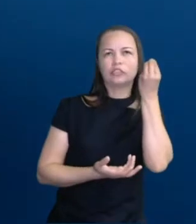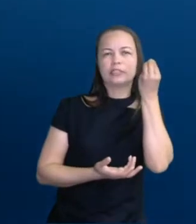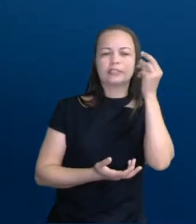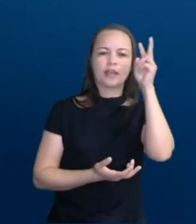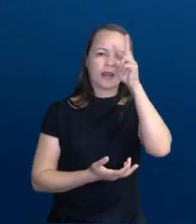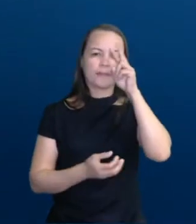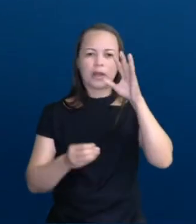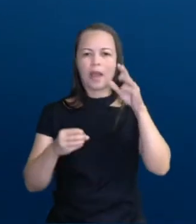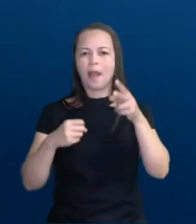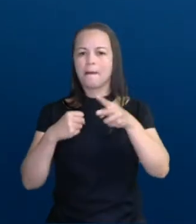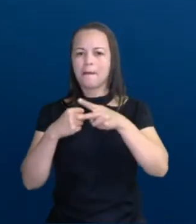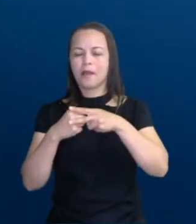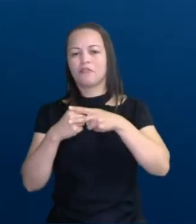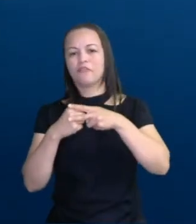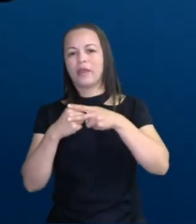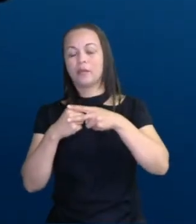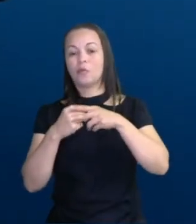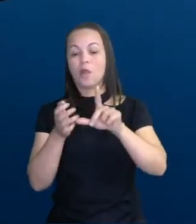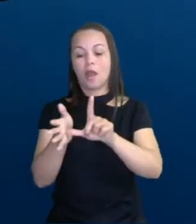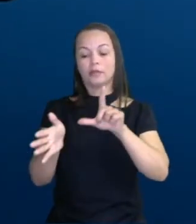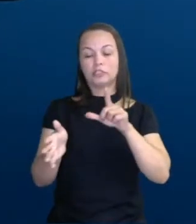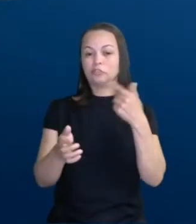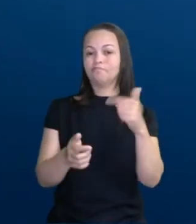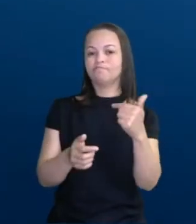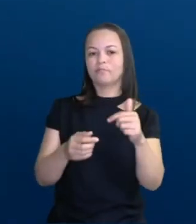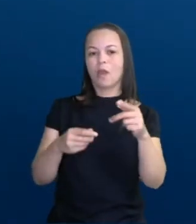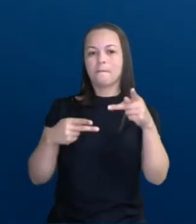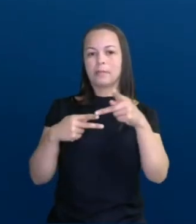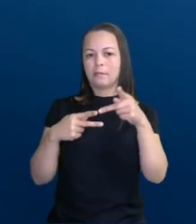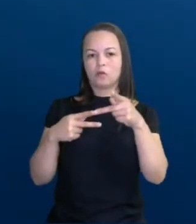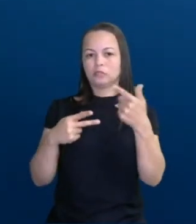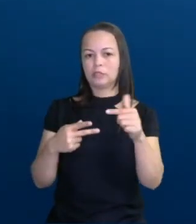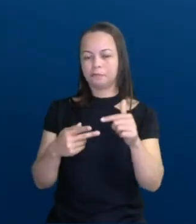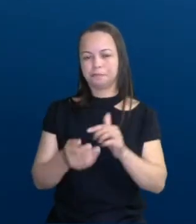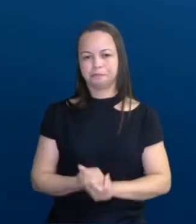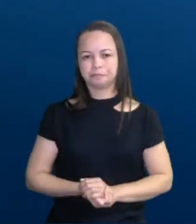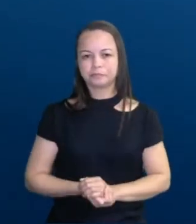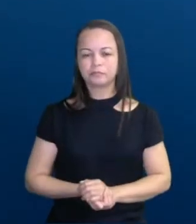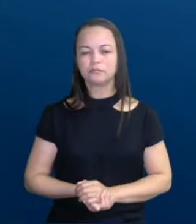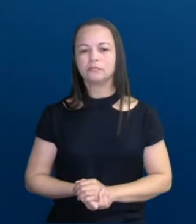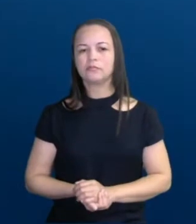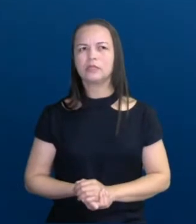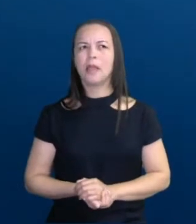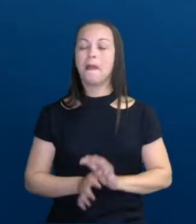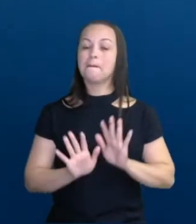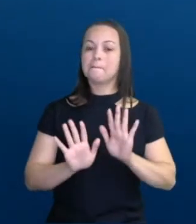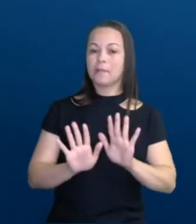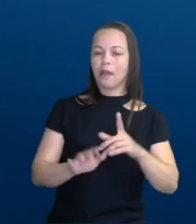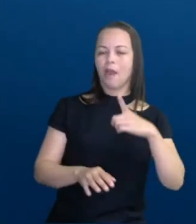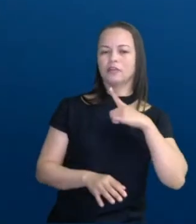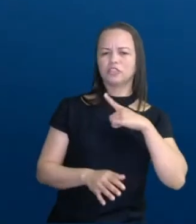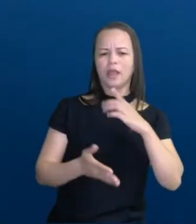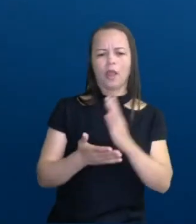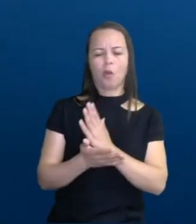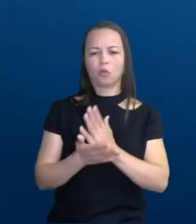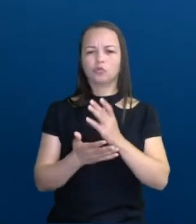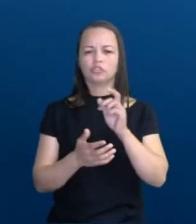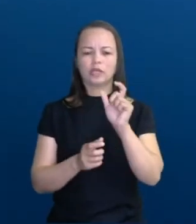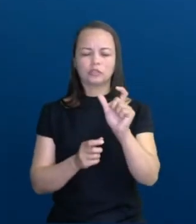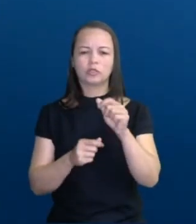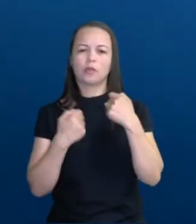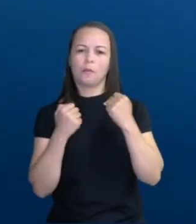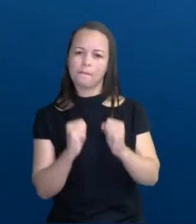não aparece preposição mas há um caso em que eu posso utilizar preposição